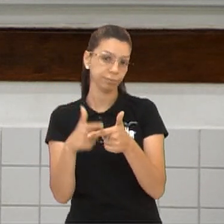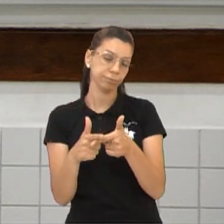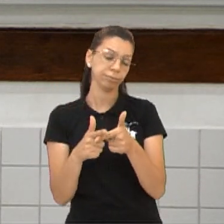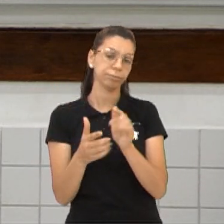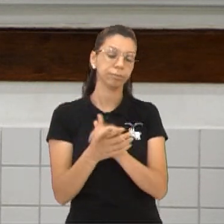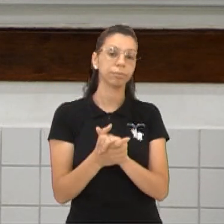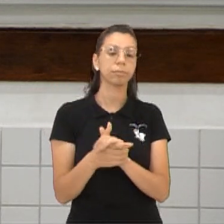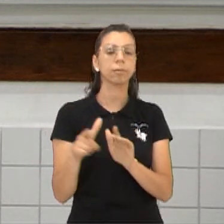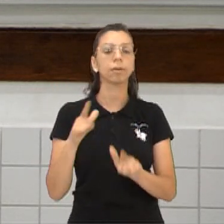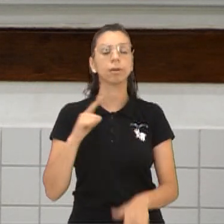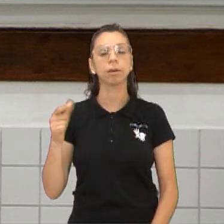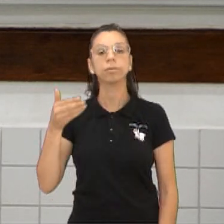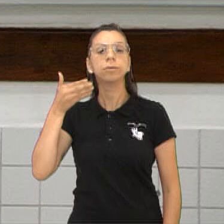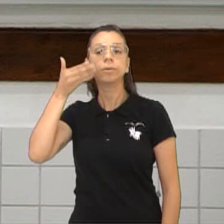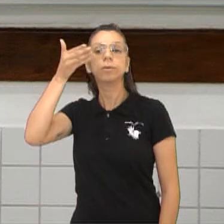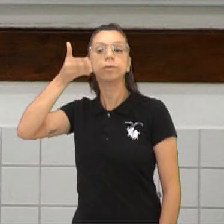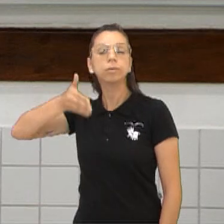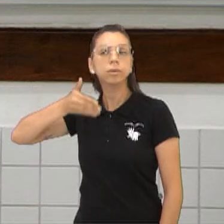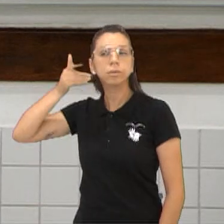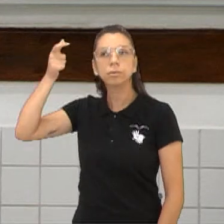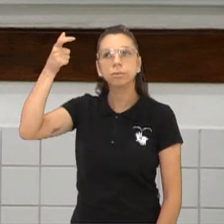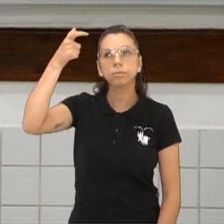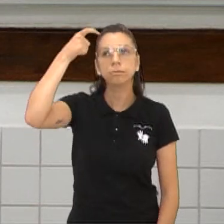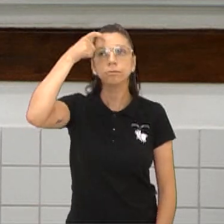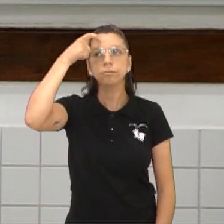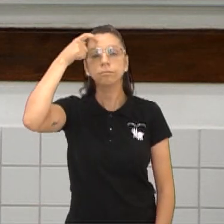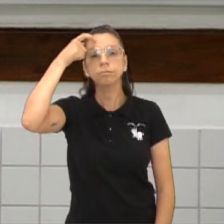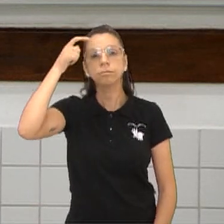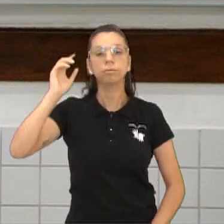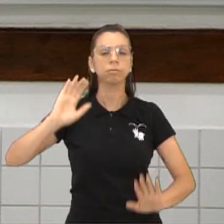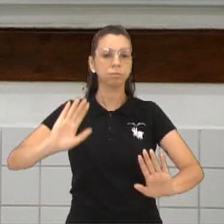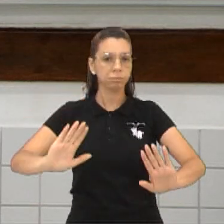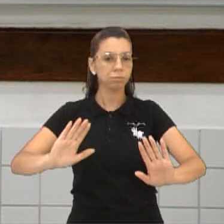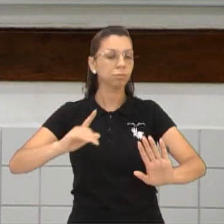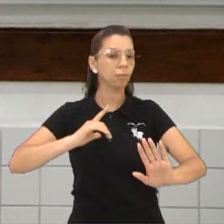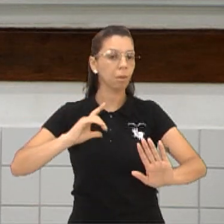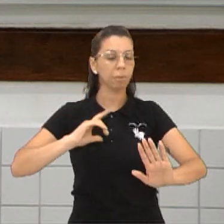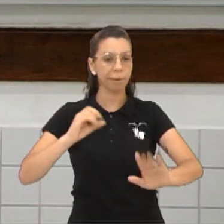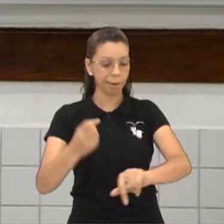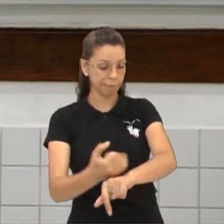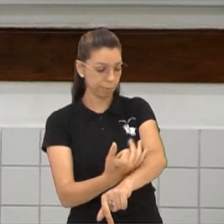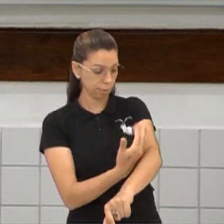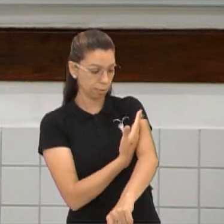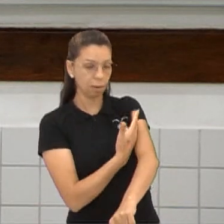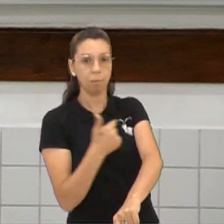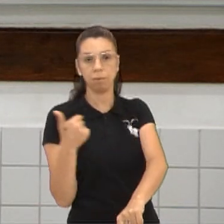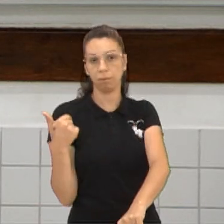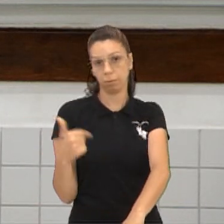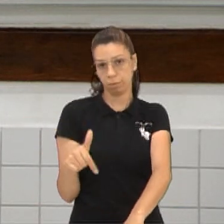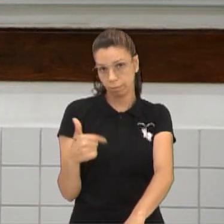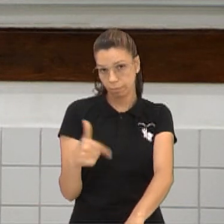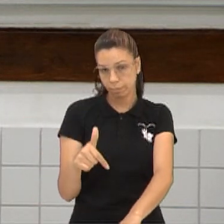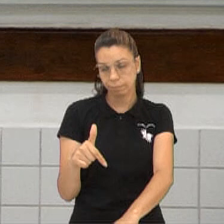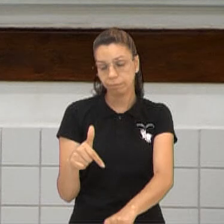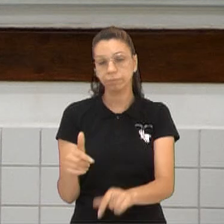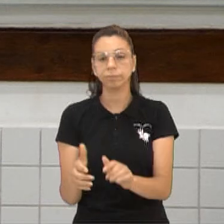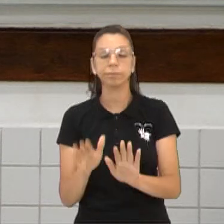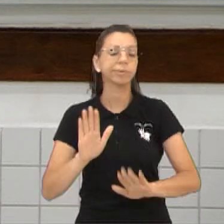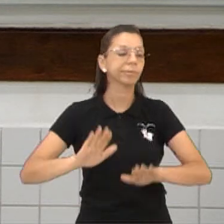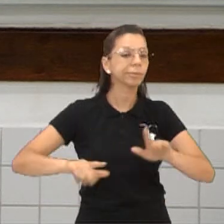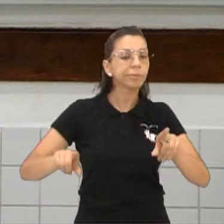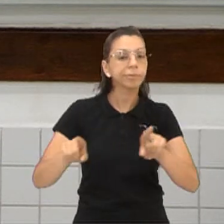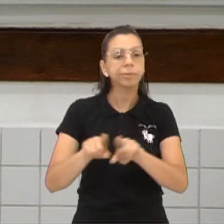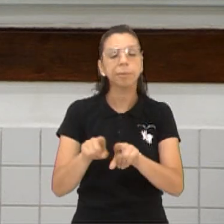um discurso racional e lógico, sem tanta emoção, sem tanta, muitas